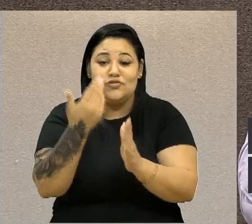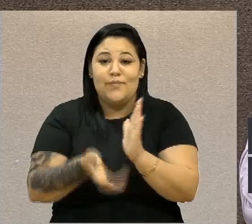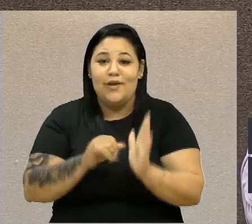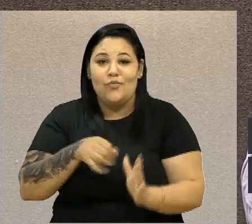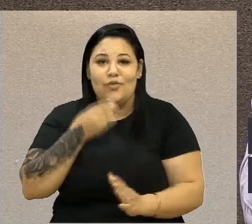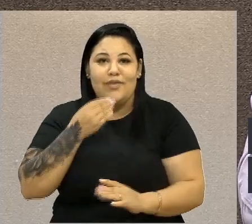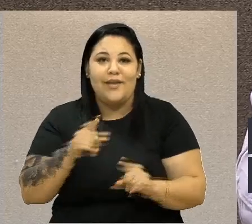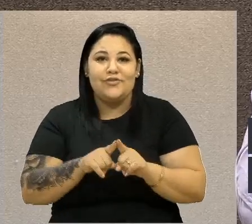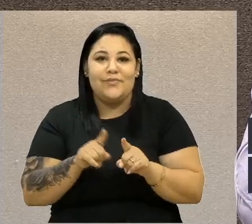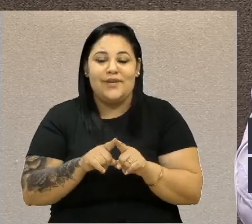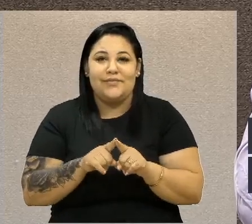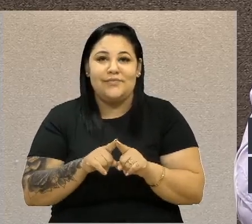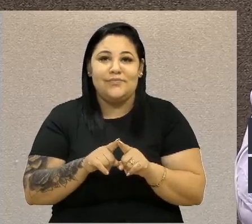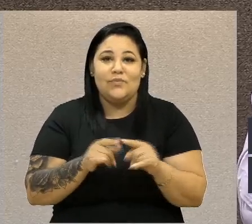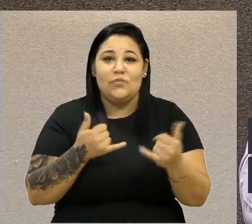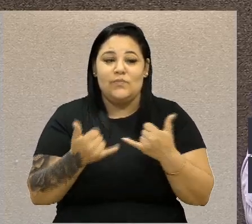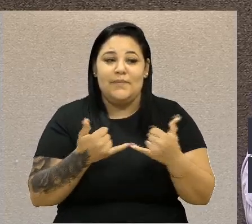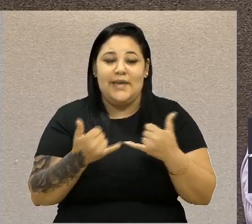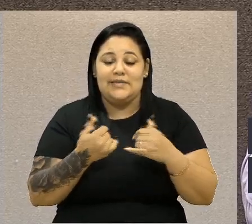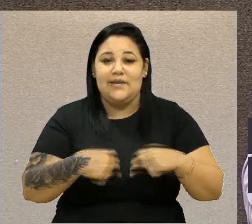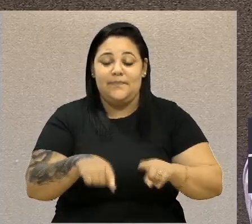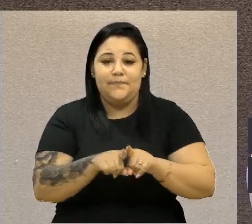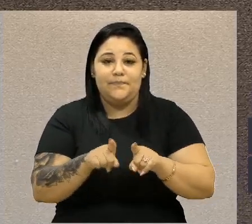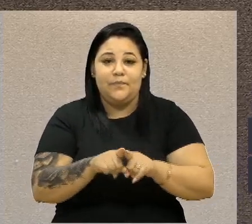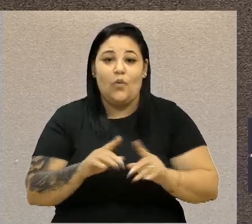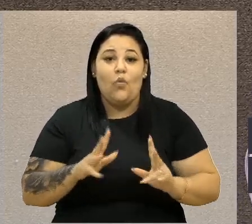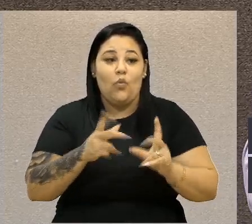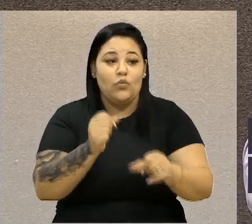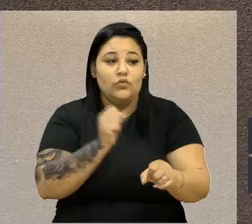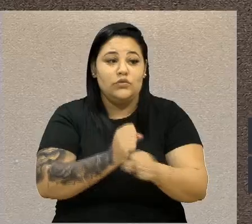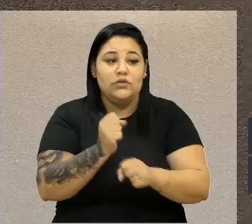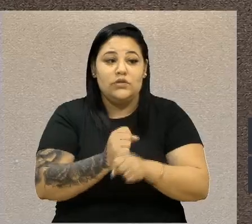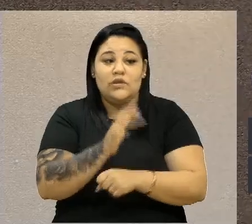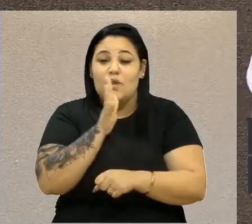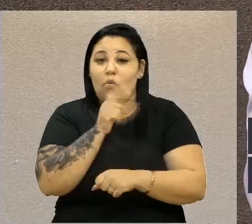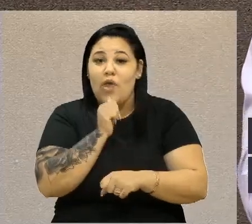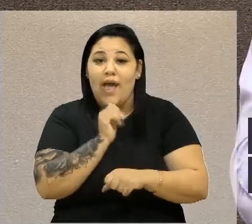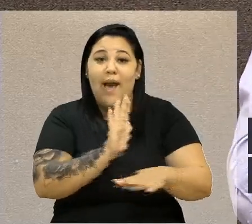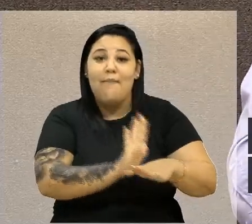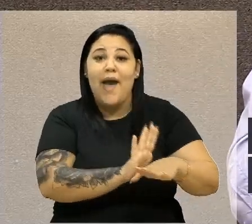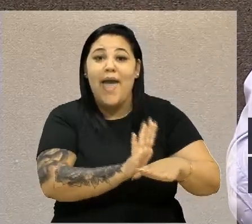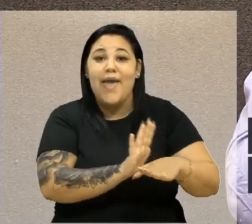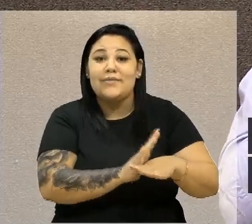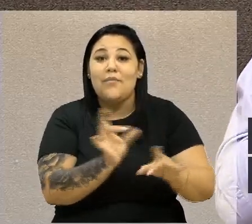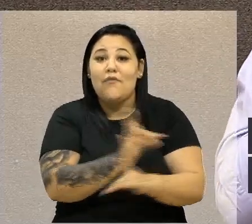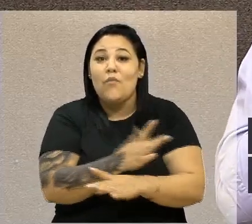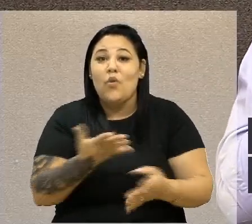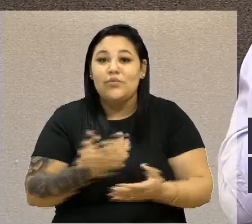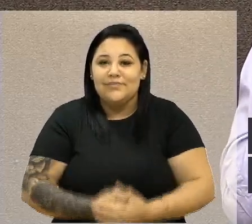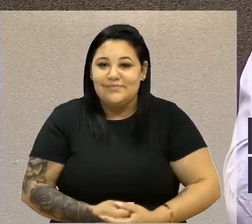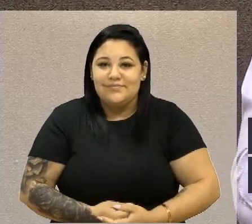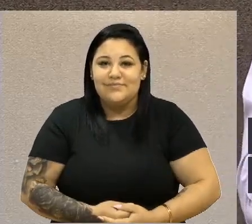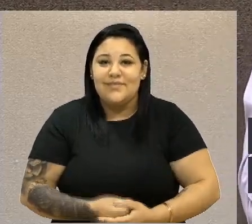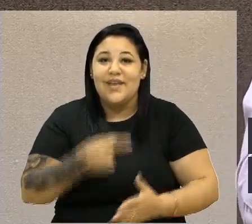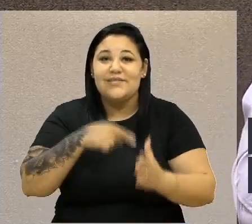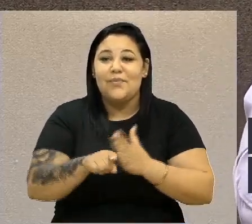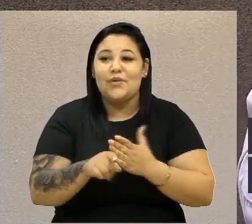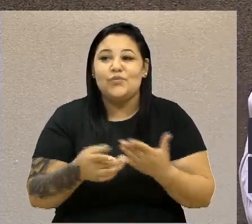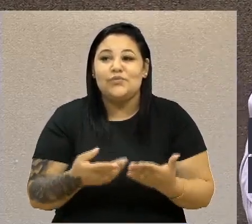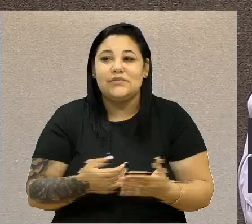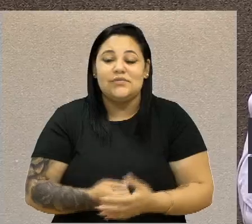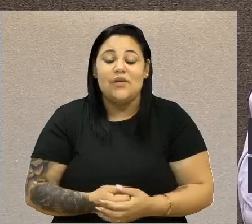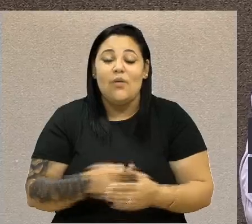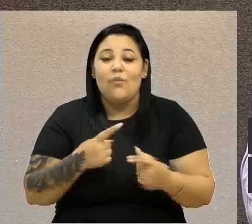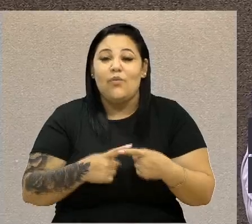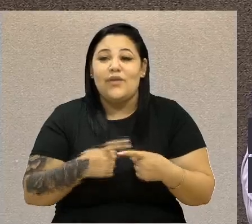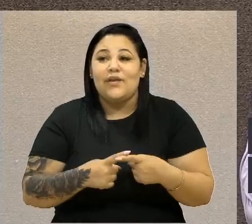oportunidades. A Maesa vai demorar quantos anos ou quantas gerações para sair? Essa é a pergunta. Porque cada vez